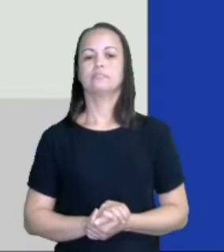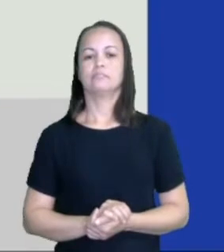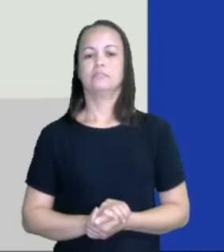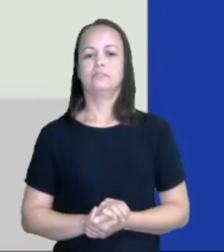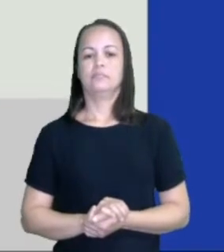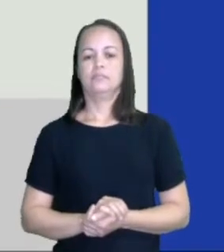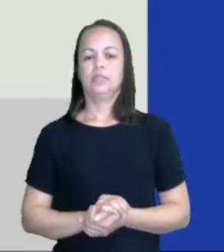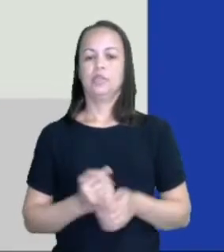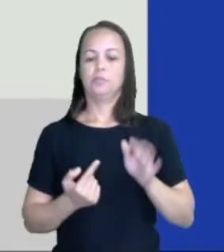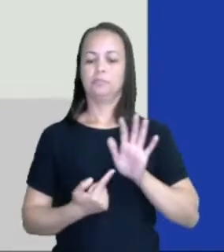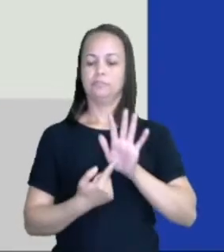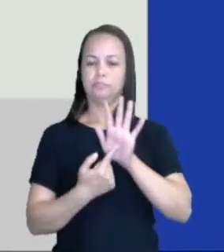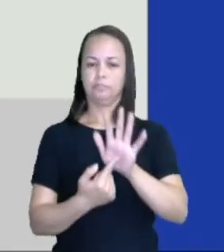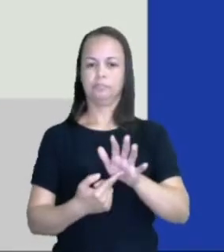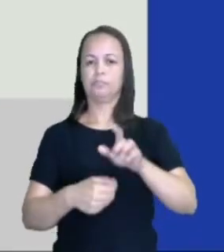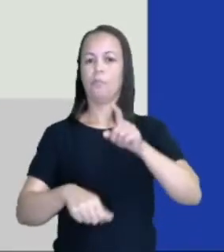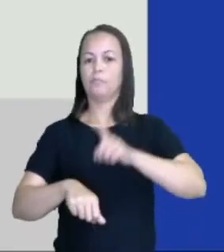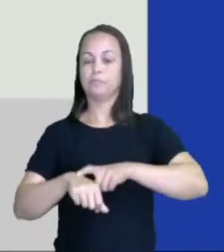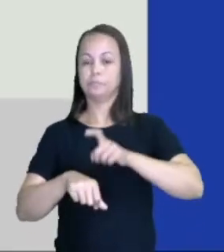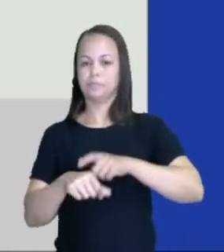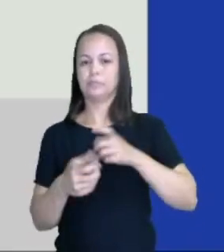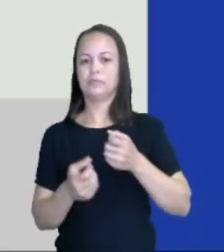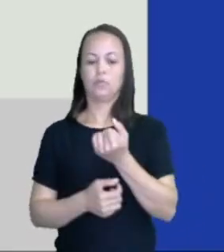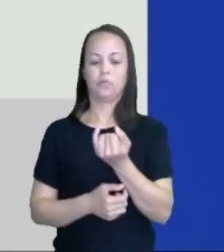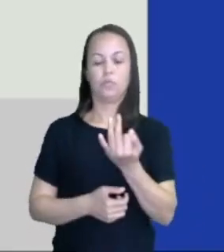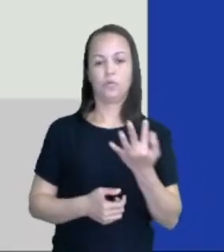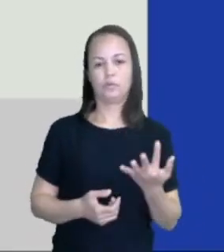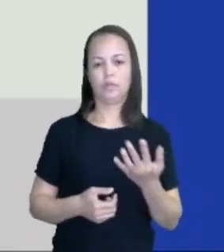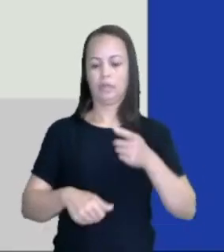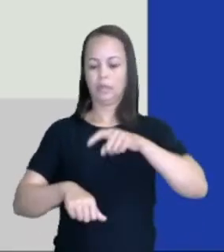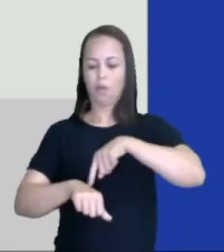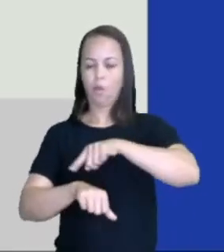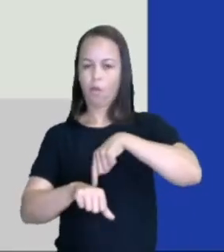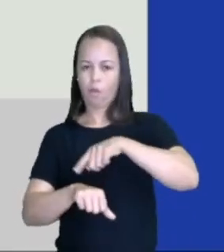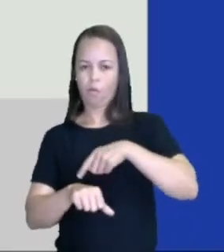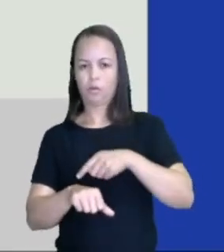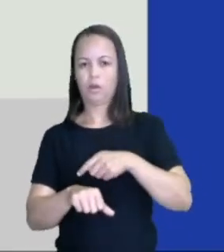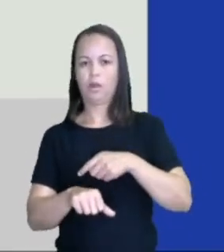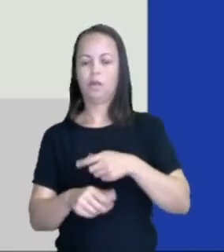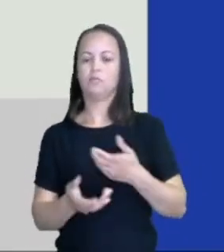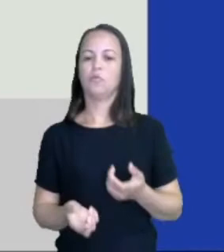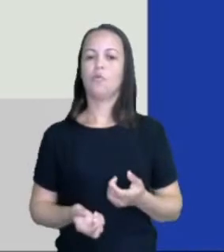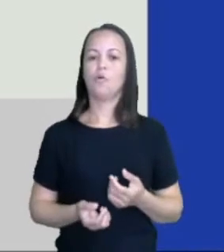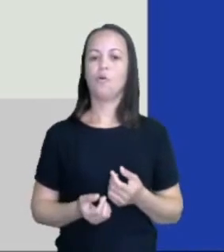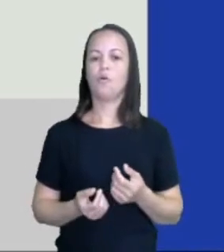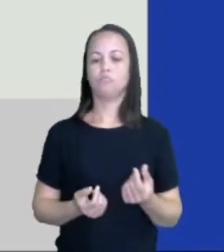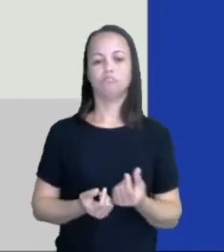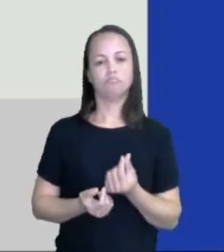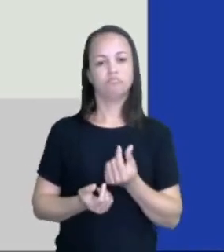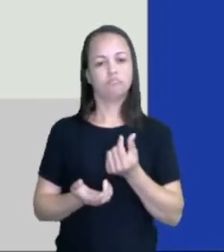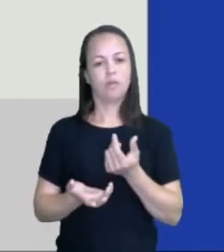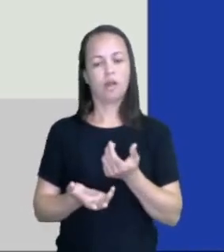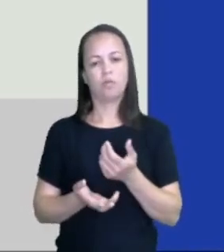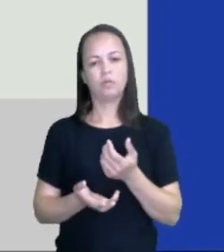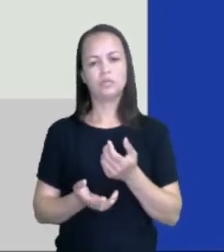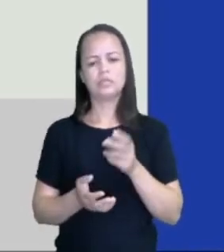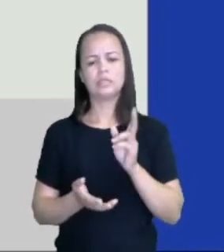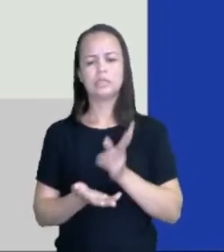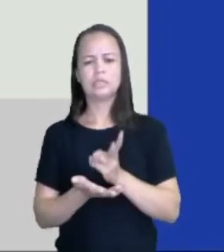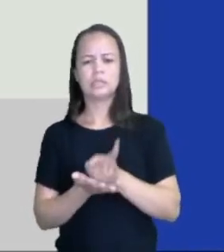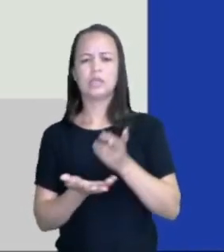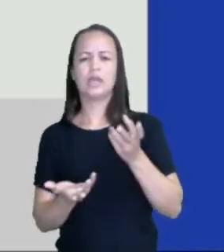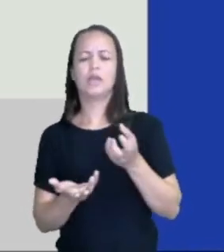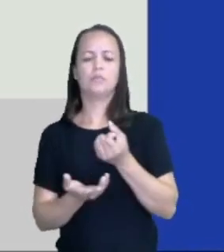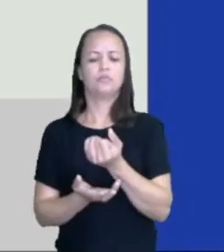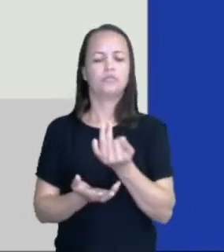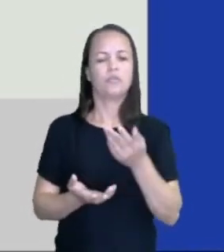E para indicar tempo, quantidade, hora ou preço. Então, sempre que a gente for falar dessas coisas de